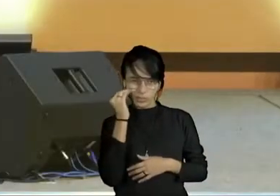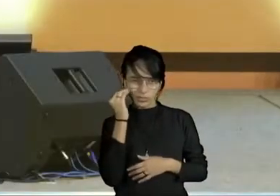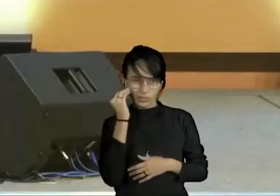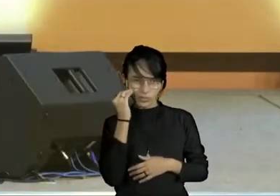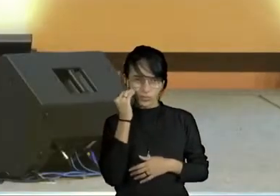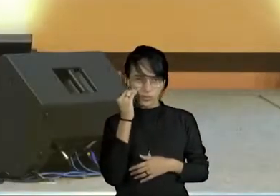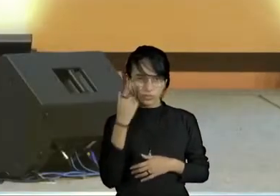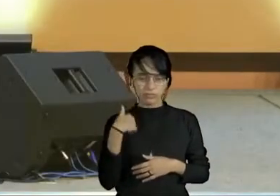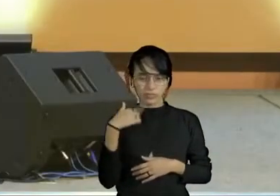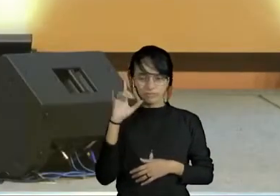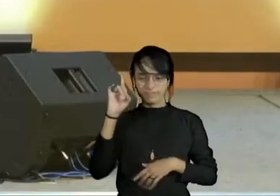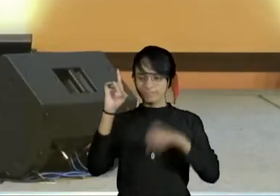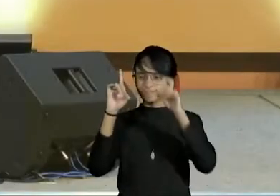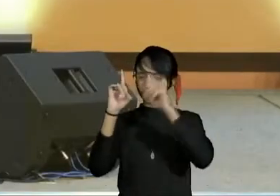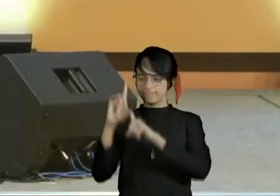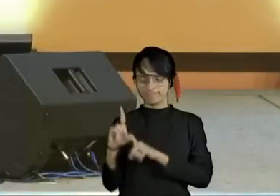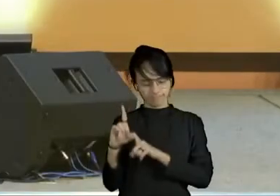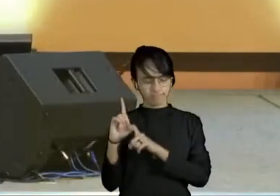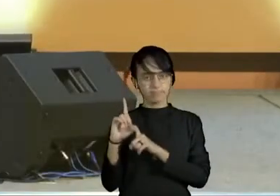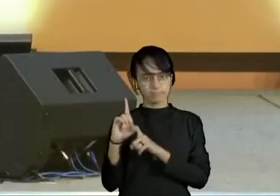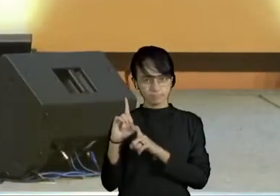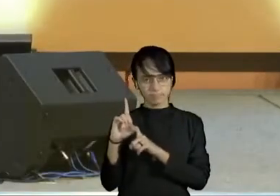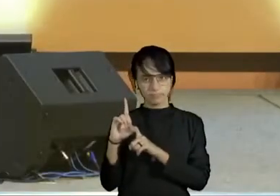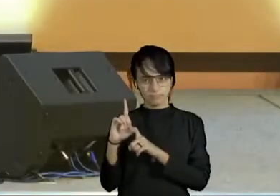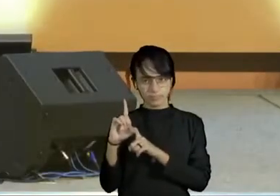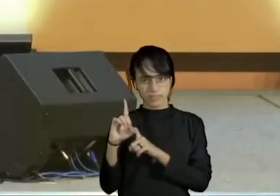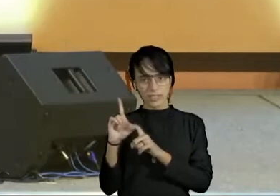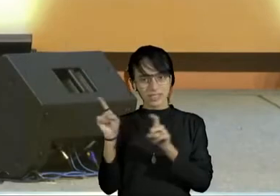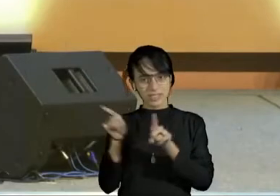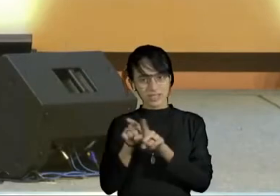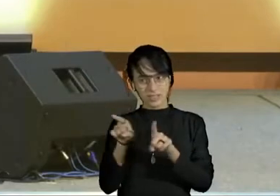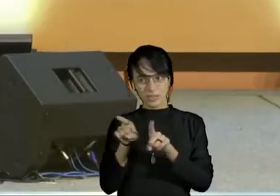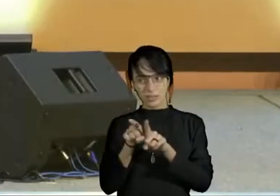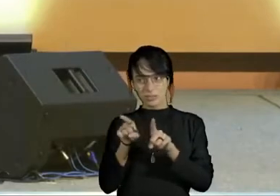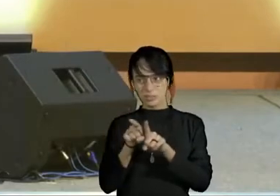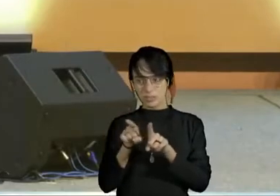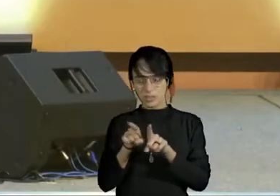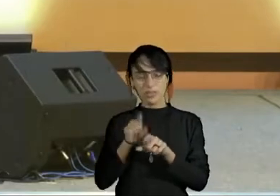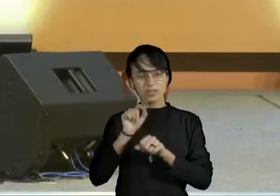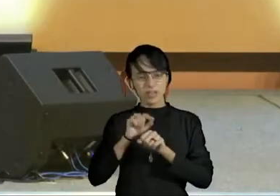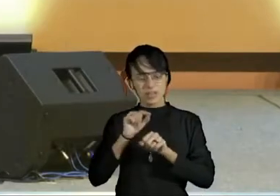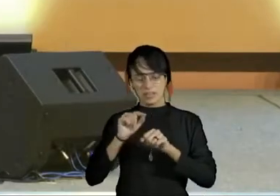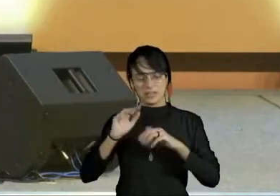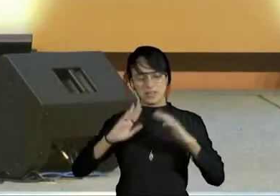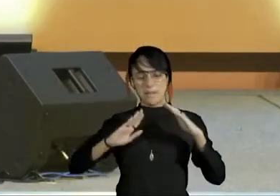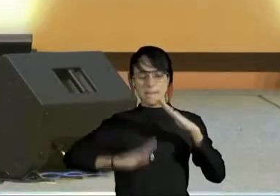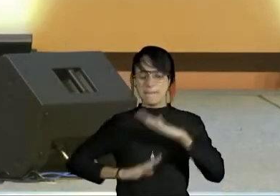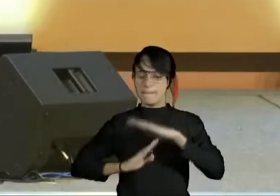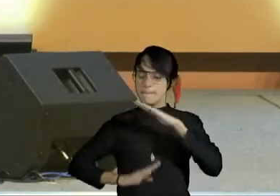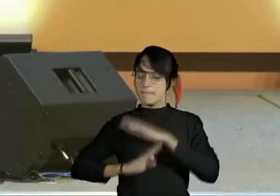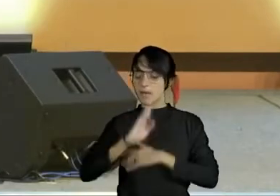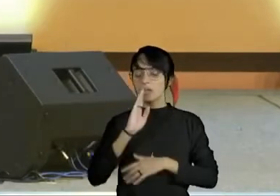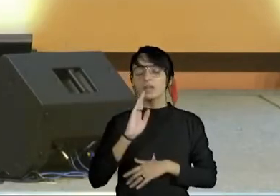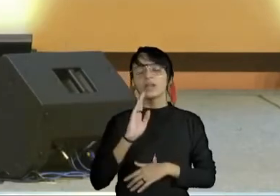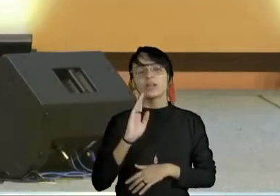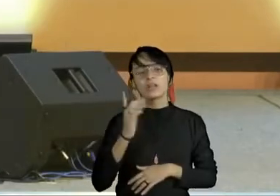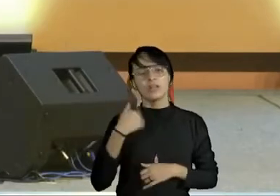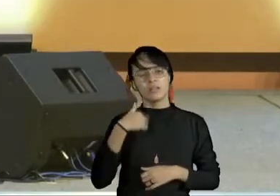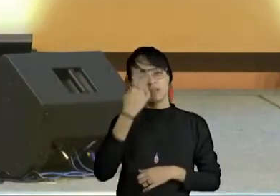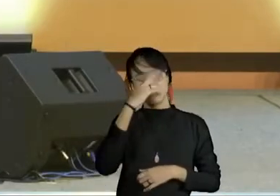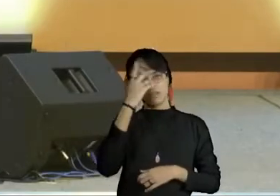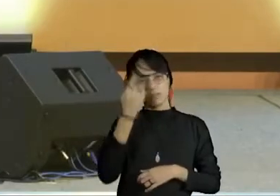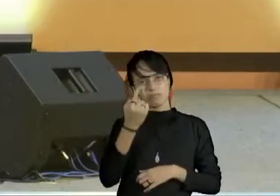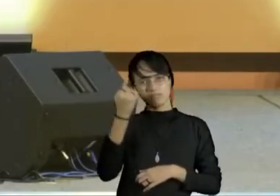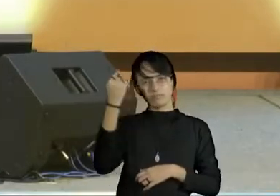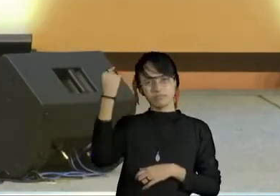minha dependência em Deus é também elevada, ela aumenta. Eu me lembro de quando, bem no